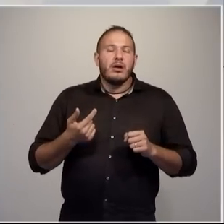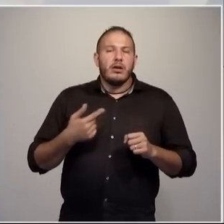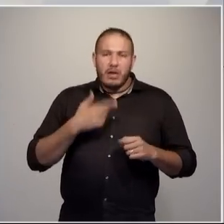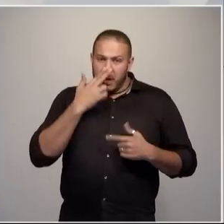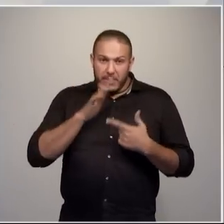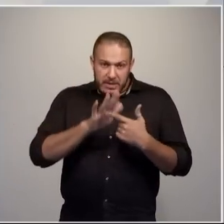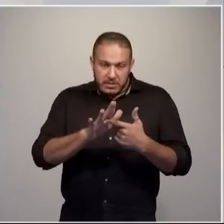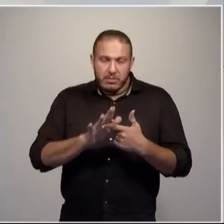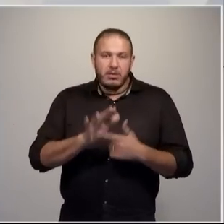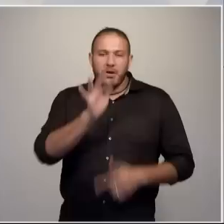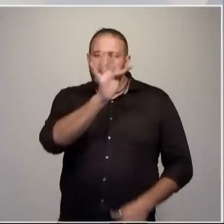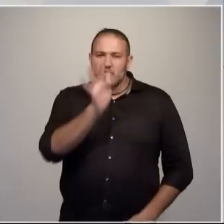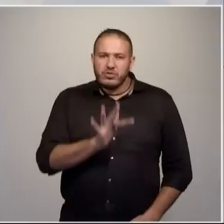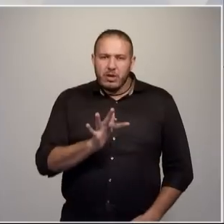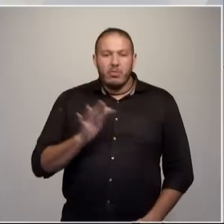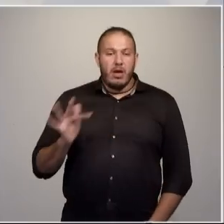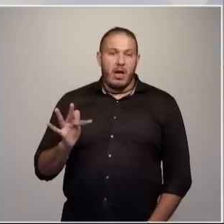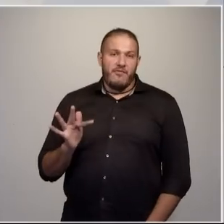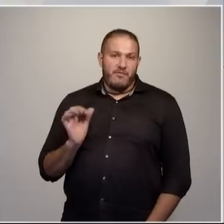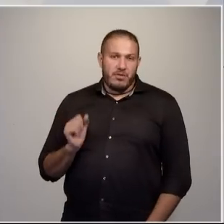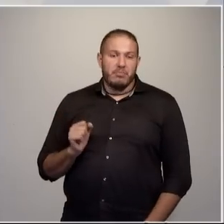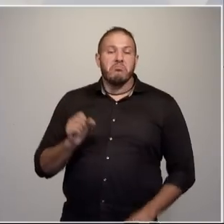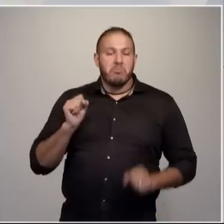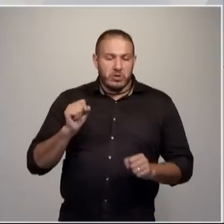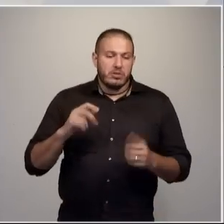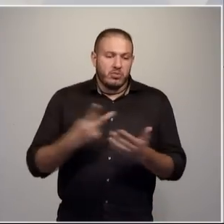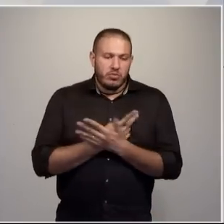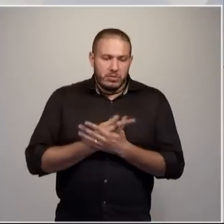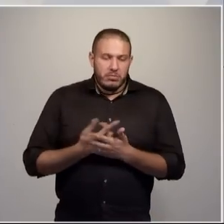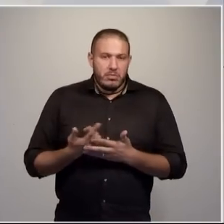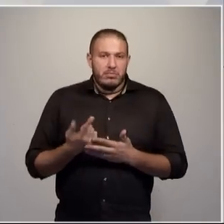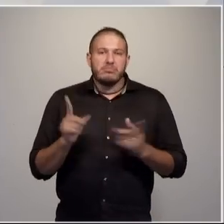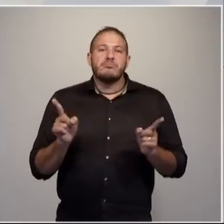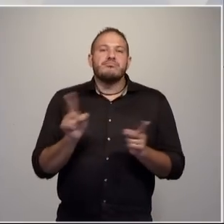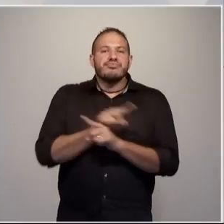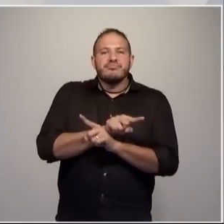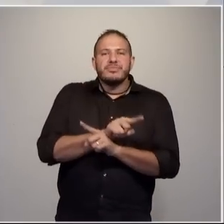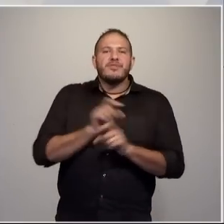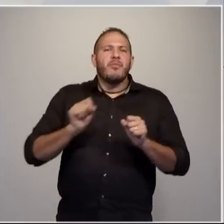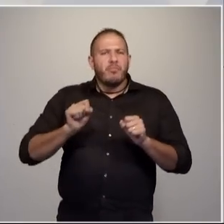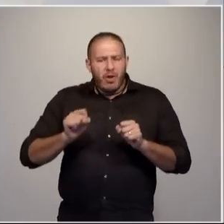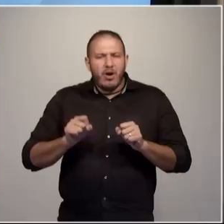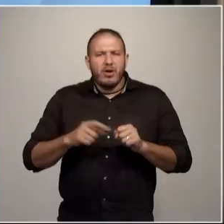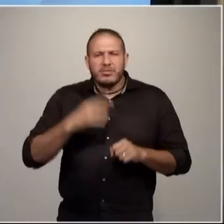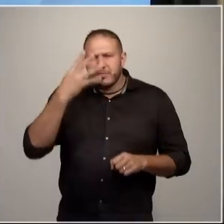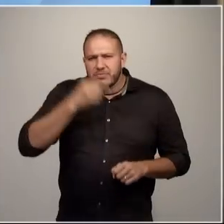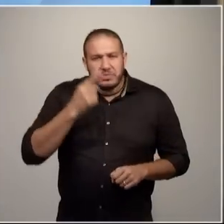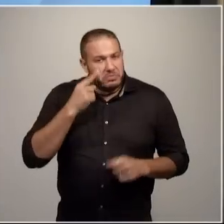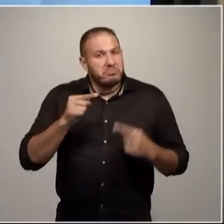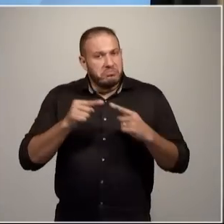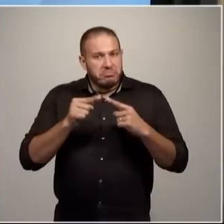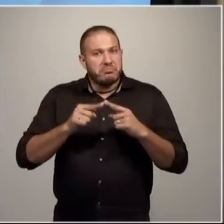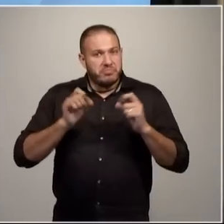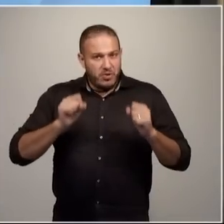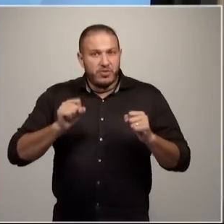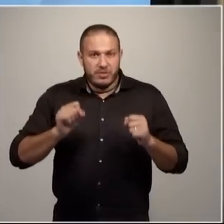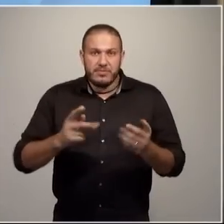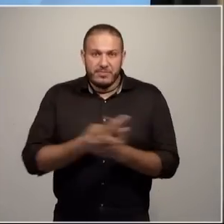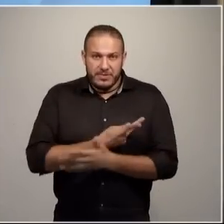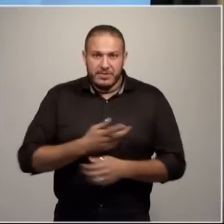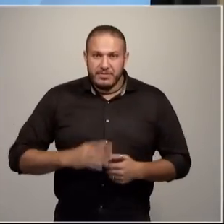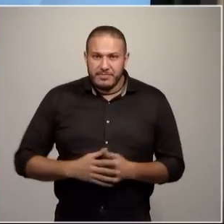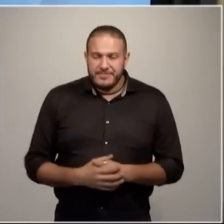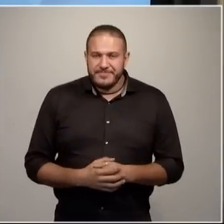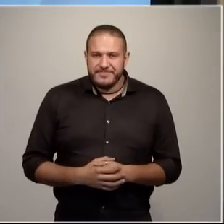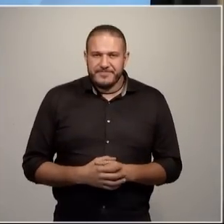f. Eu poderia ter feito na outra ordem. Olha que bonito isso. Agora,